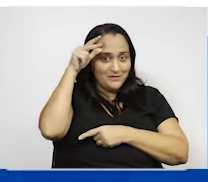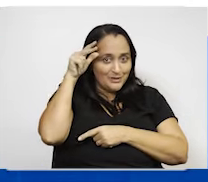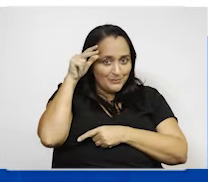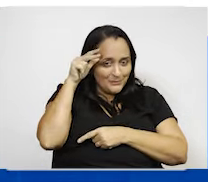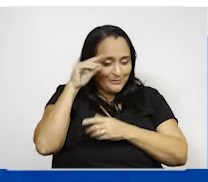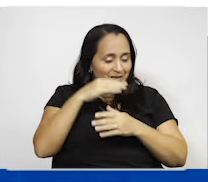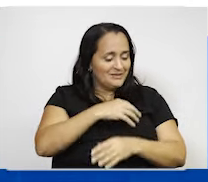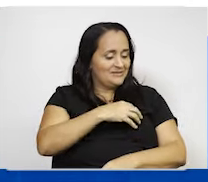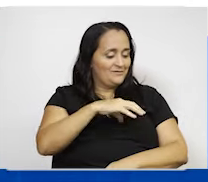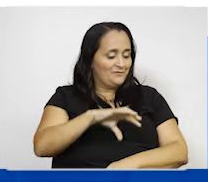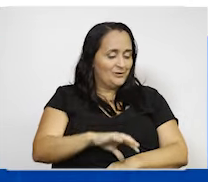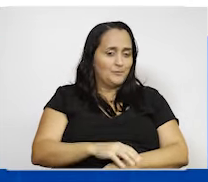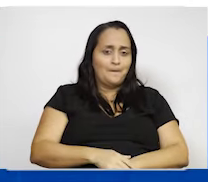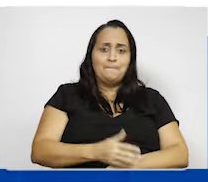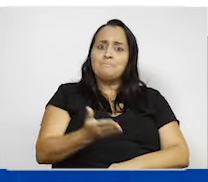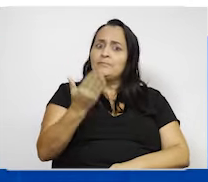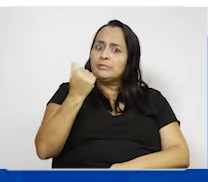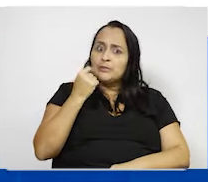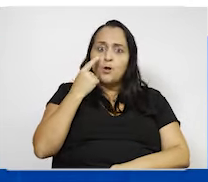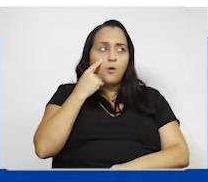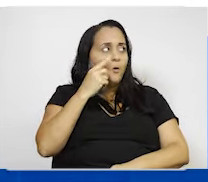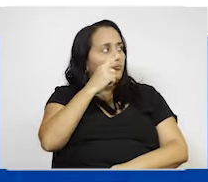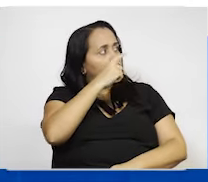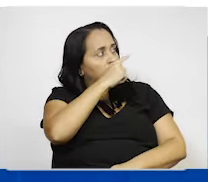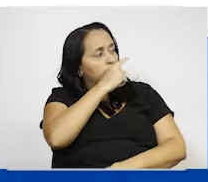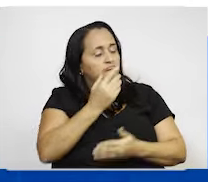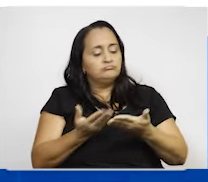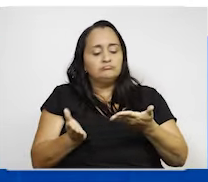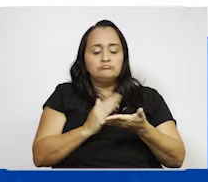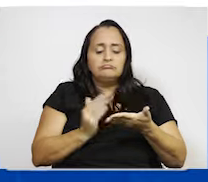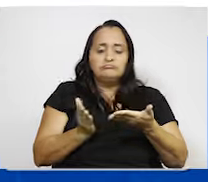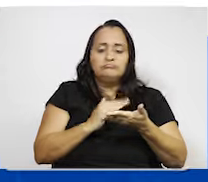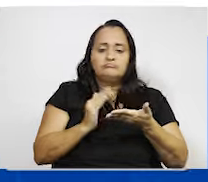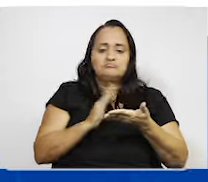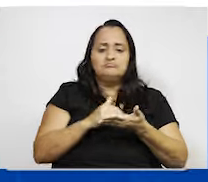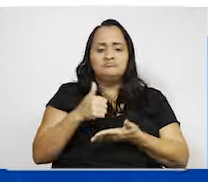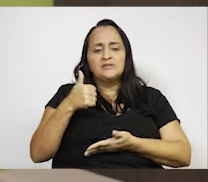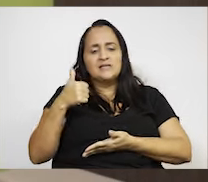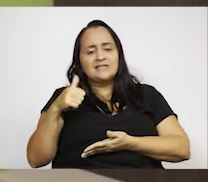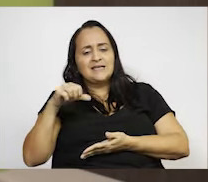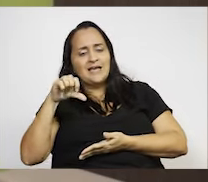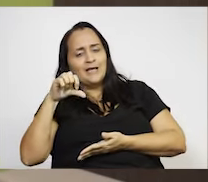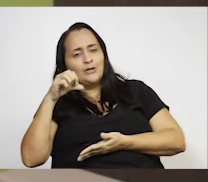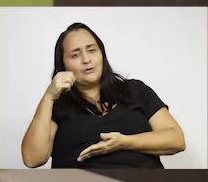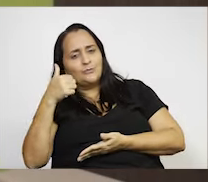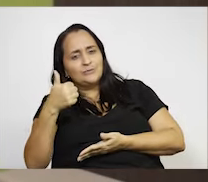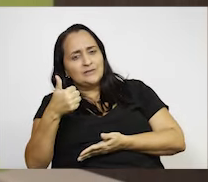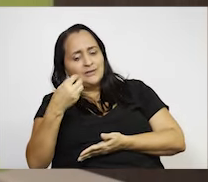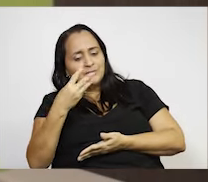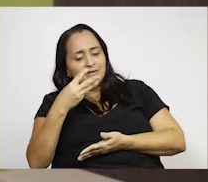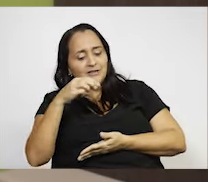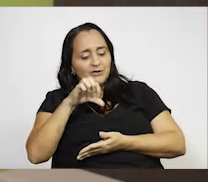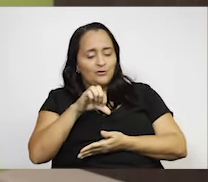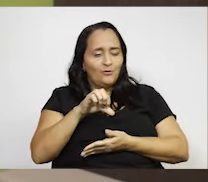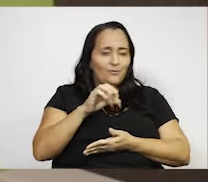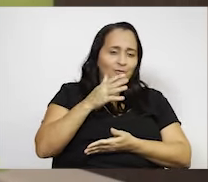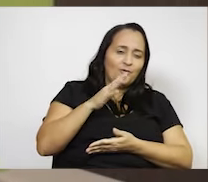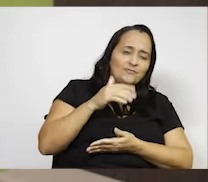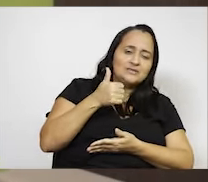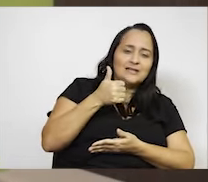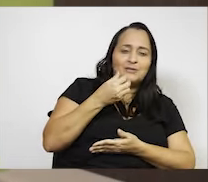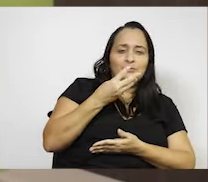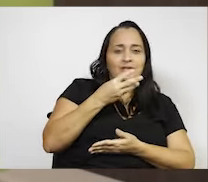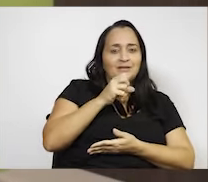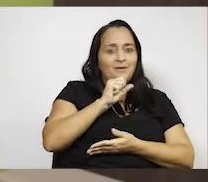língua portuguesa, tá entre as páginas 119 e 138. A gente já está caminhando para o final, né? Nós já vimos